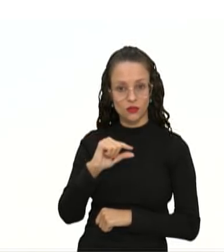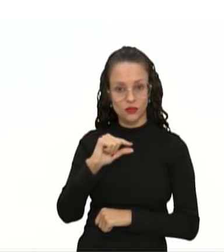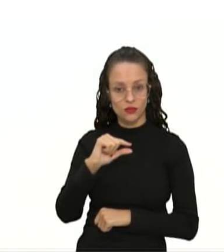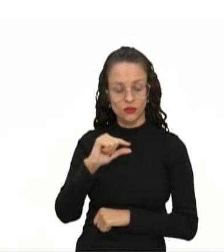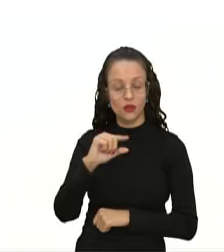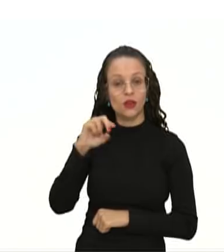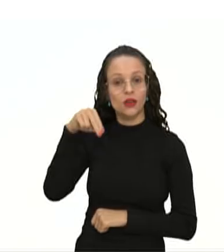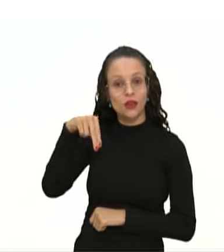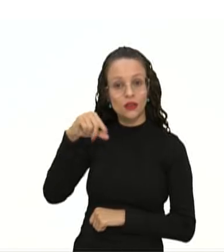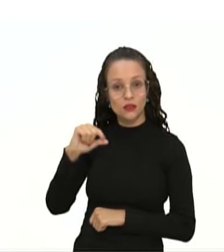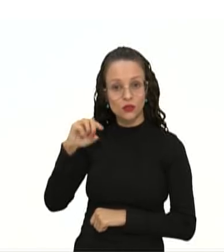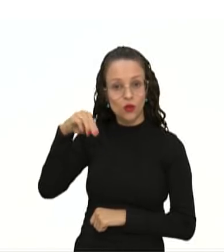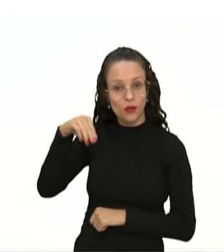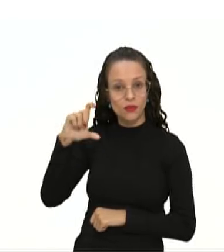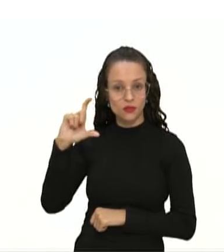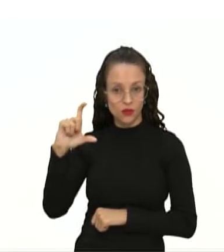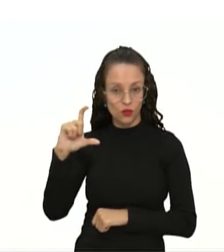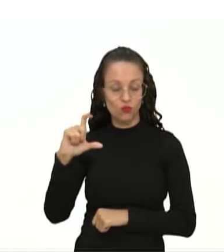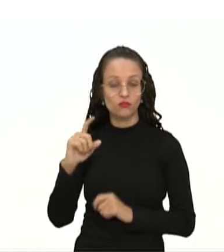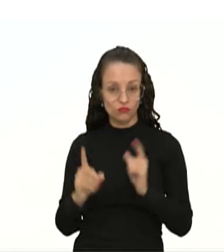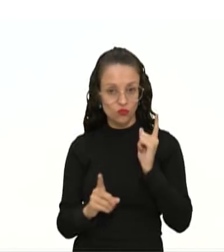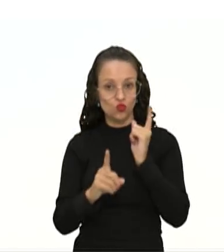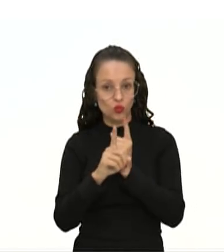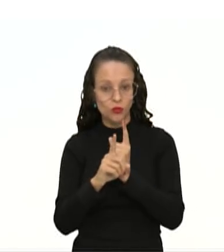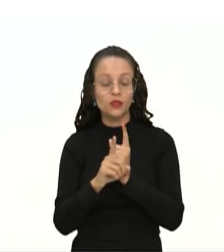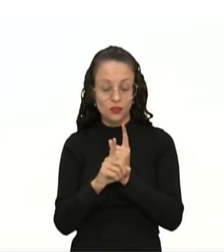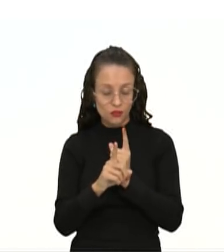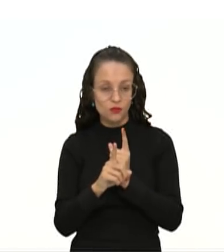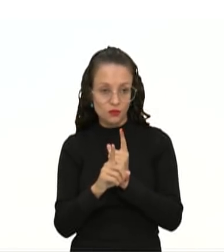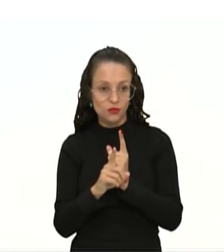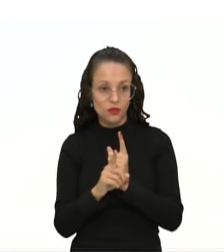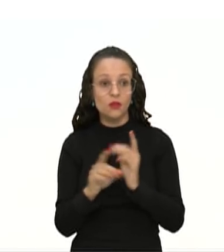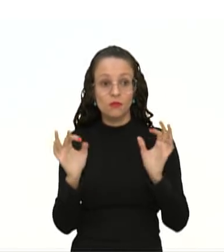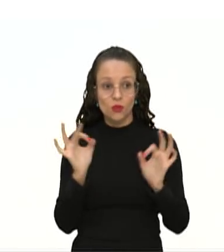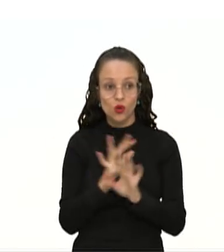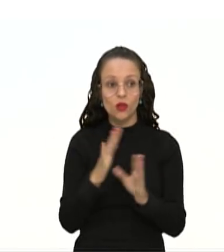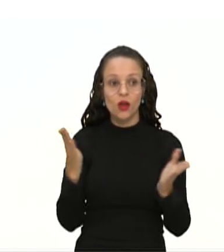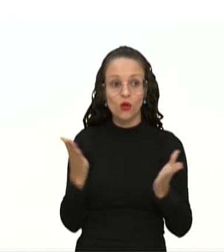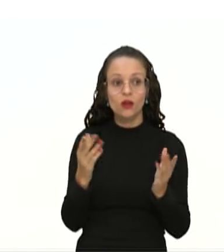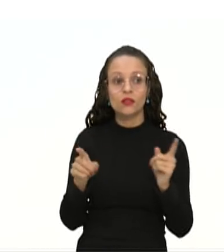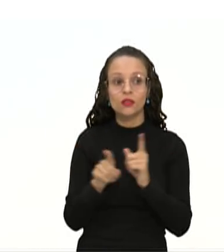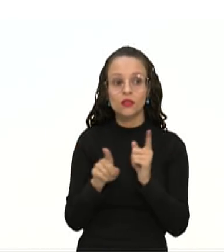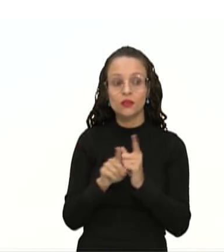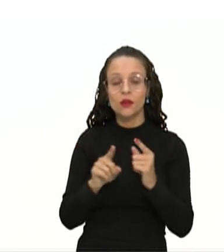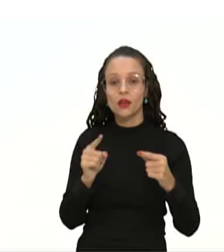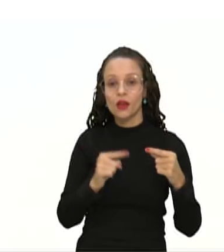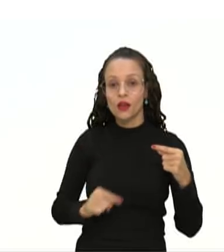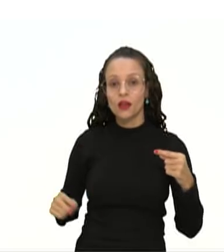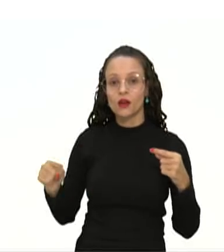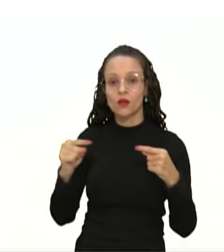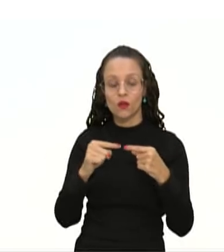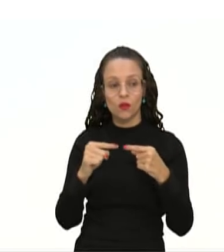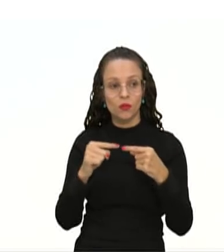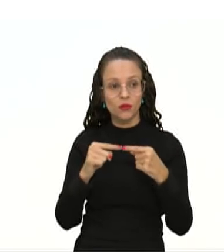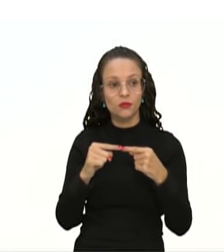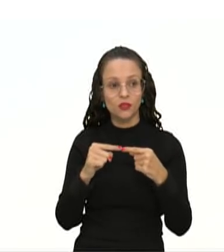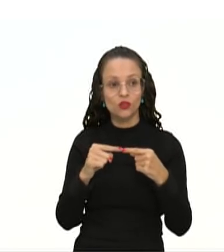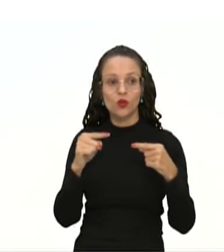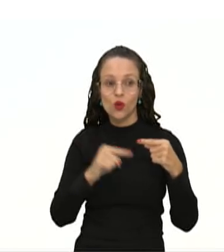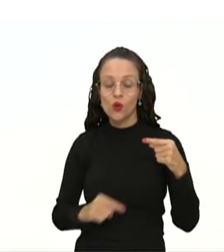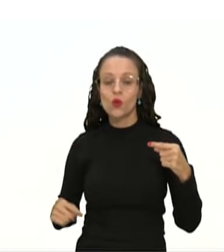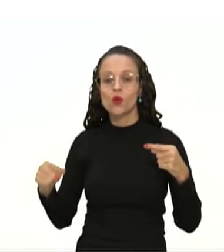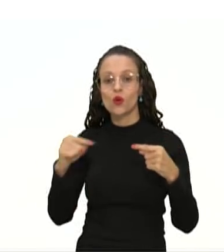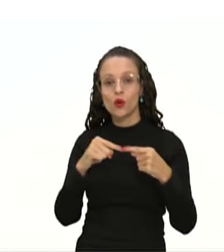Mzinho, Nzão. Então, eu descobri quem são os parentais. Se eu descobrir quem são os parentais, eu também descobri quem são os recombinantes, né? Então, os